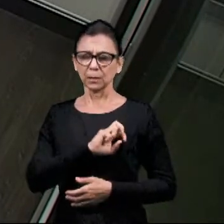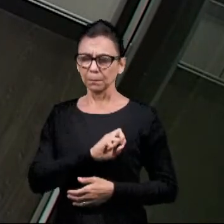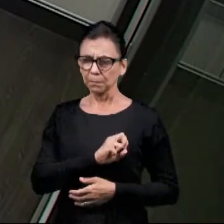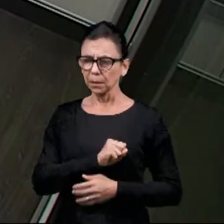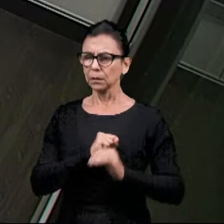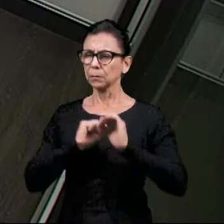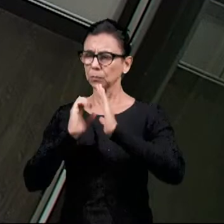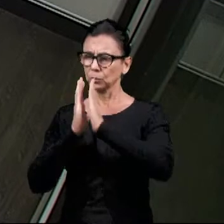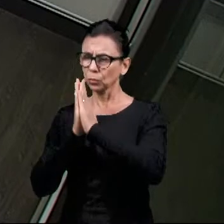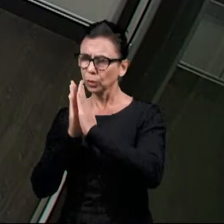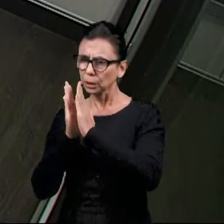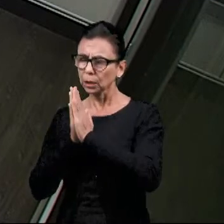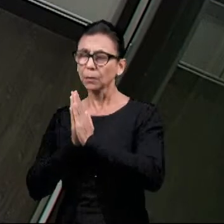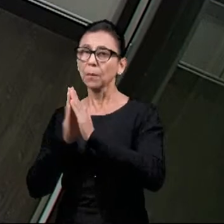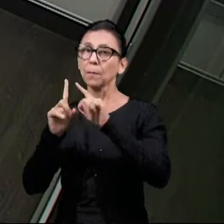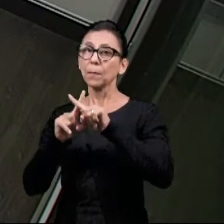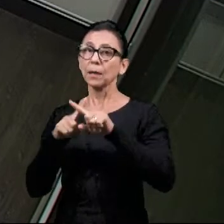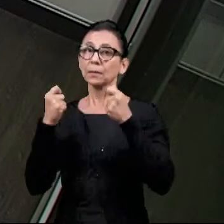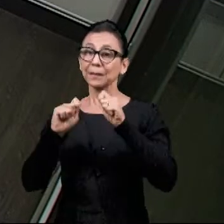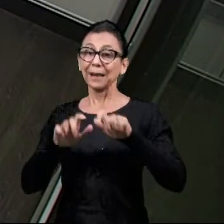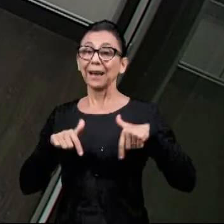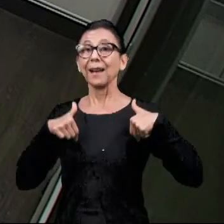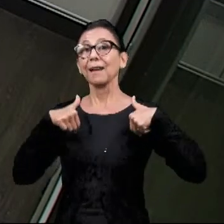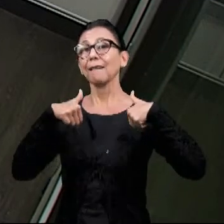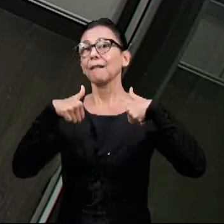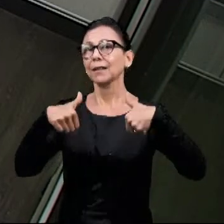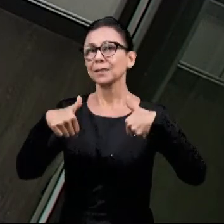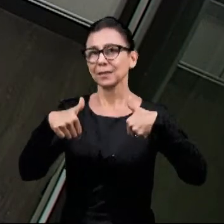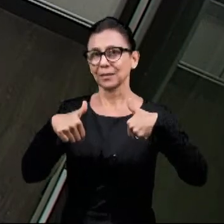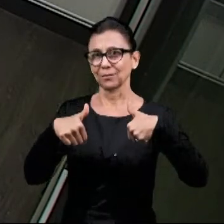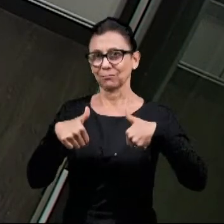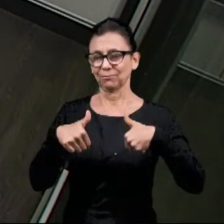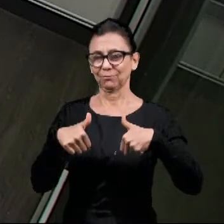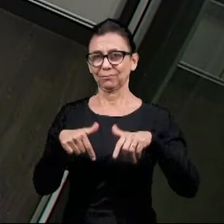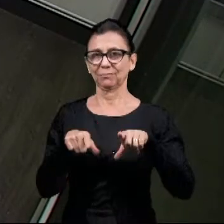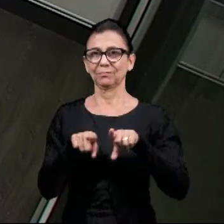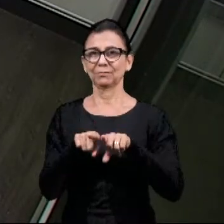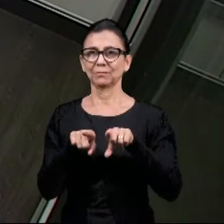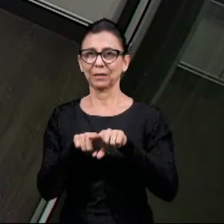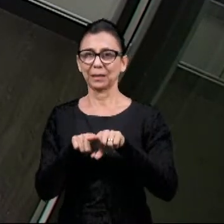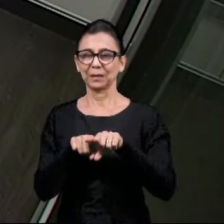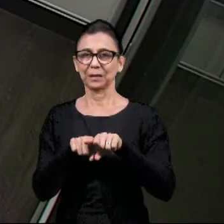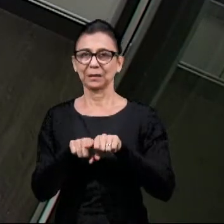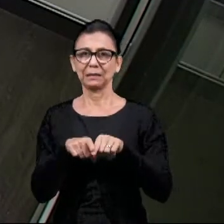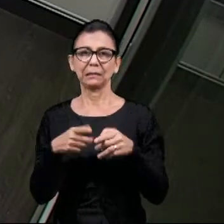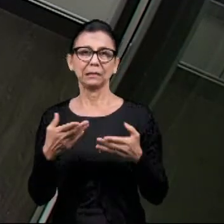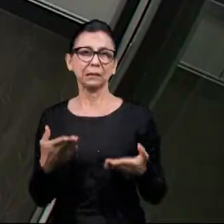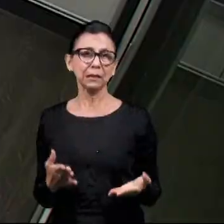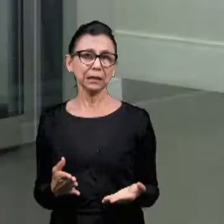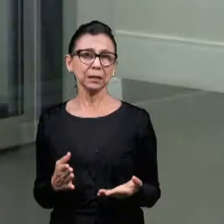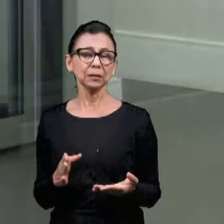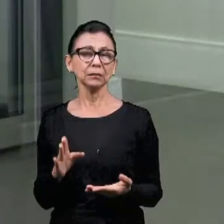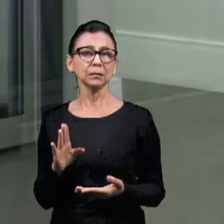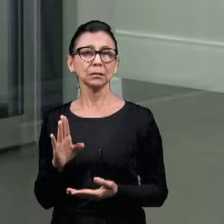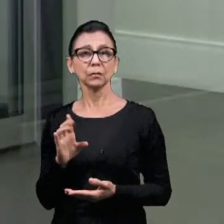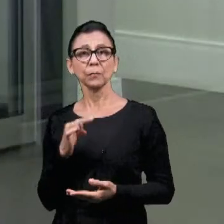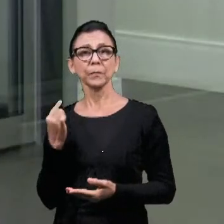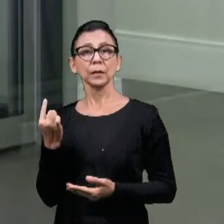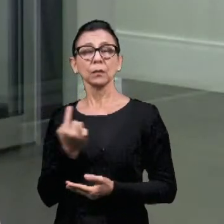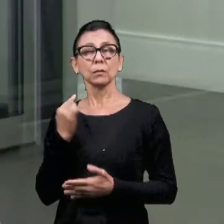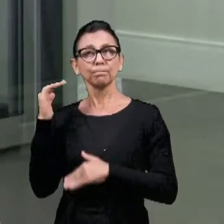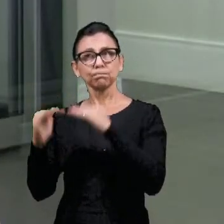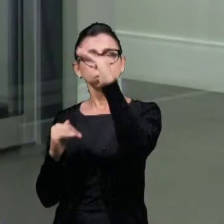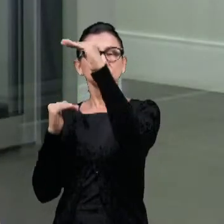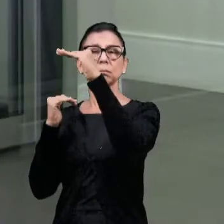em ação também, né? E isso nos deu um avanço. Nós